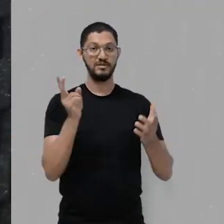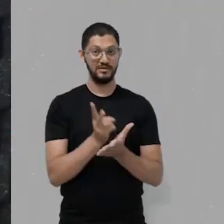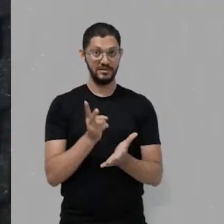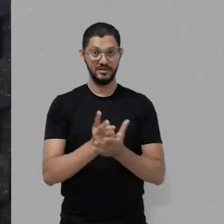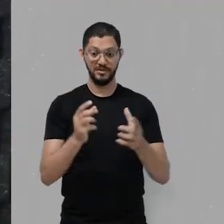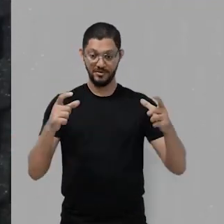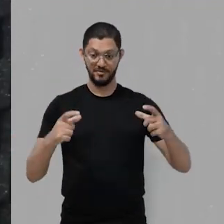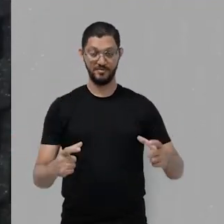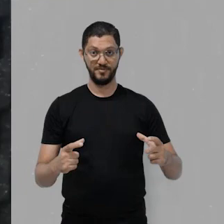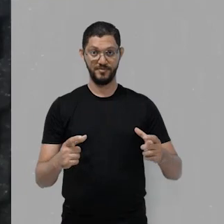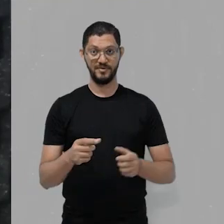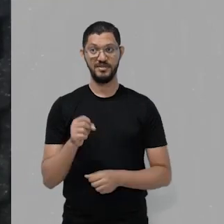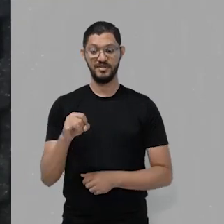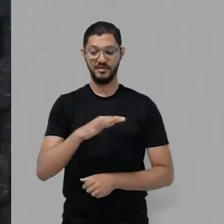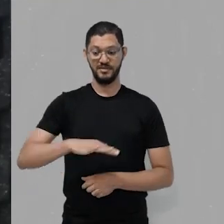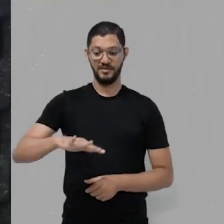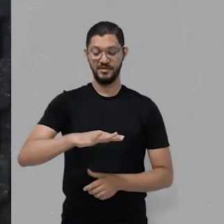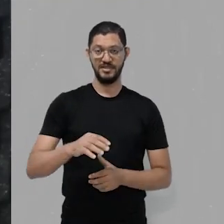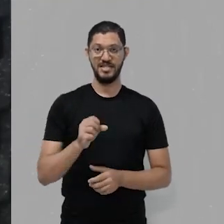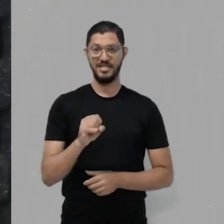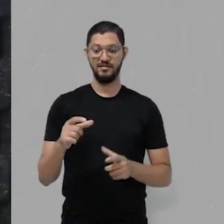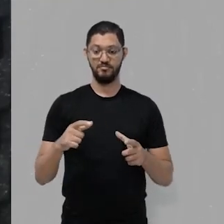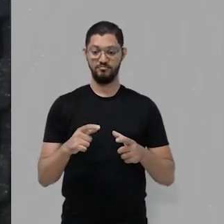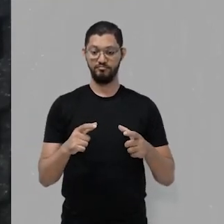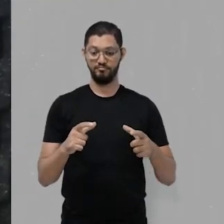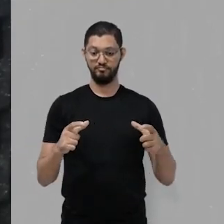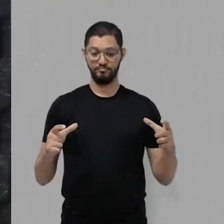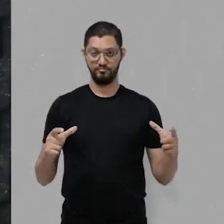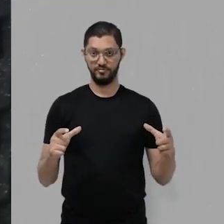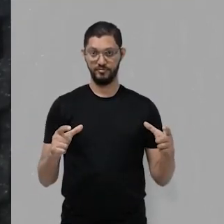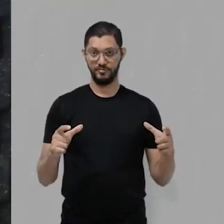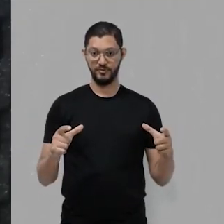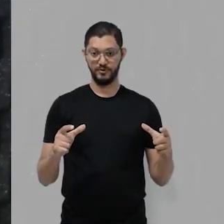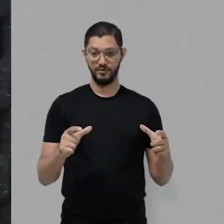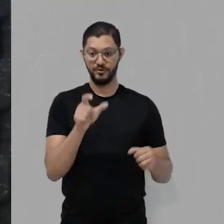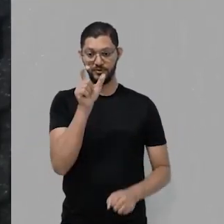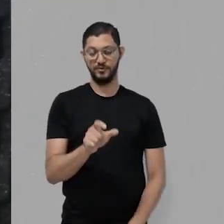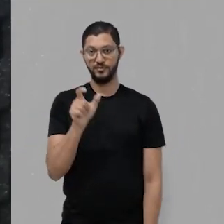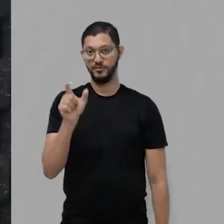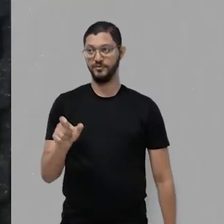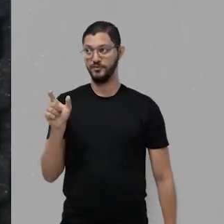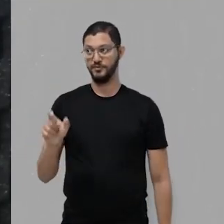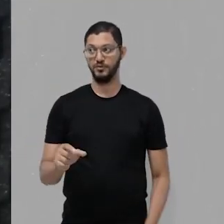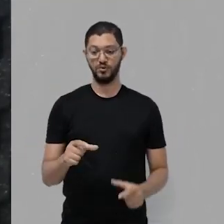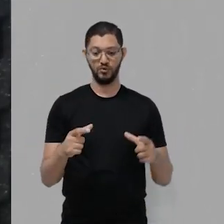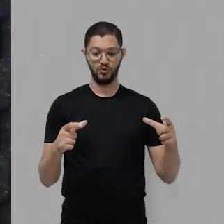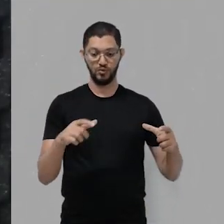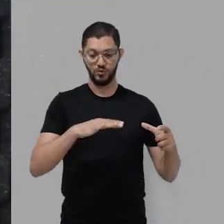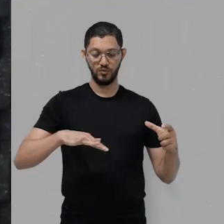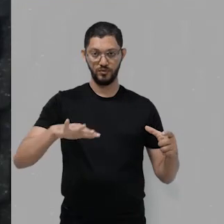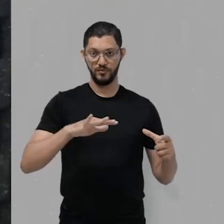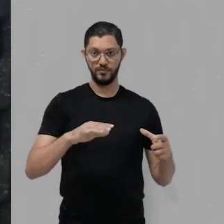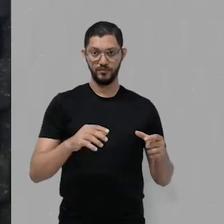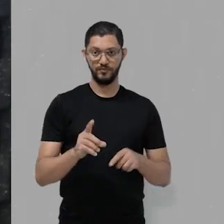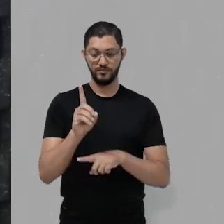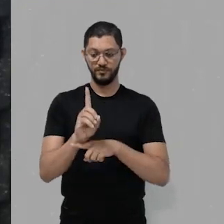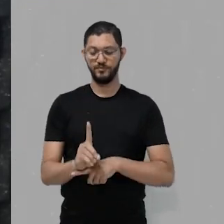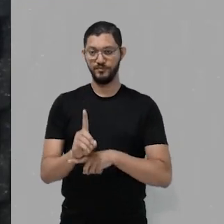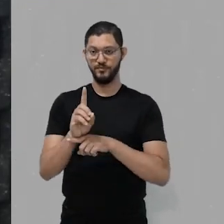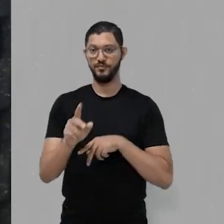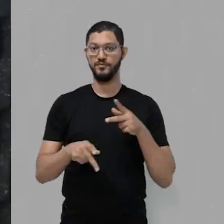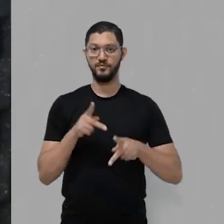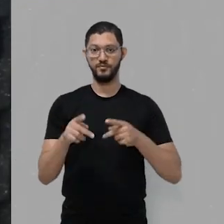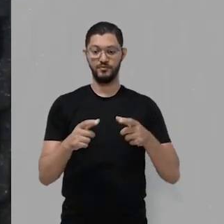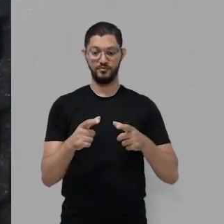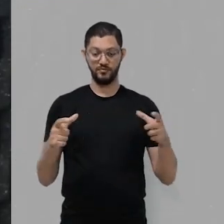mesmo. Então, se eu aumento essa grande quantidade de indivíduos em pouco espaço, a densidade